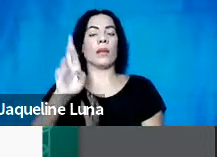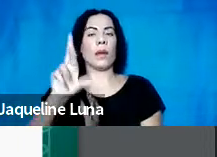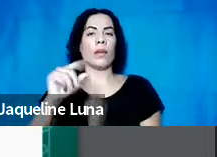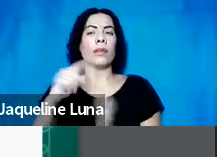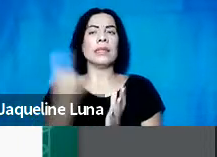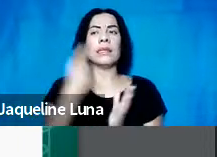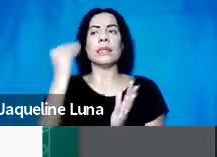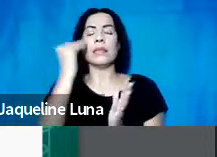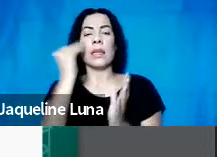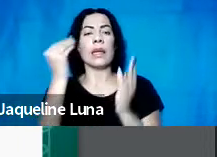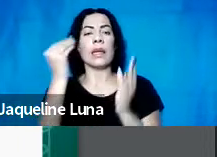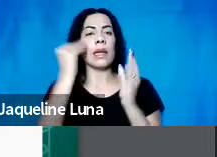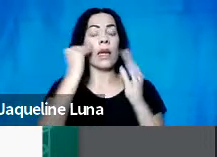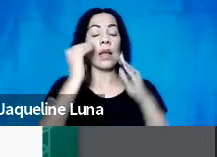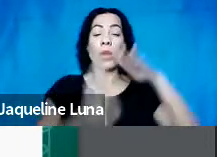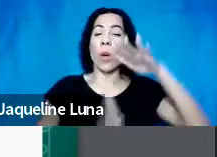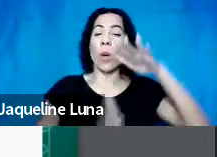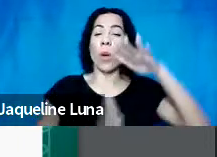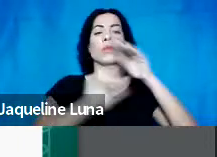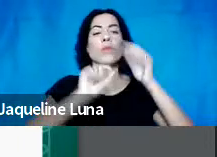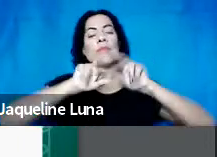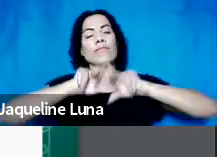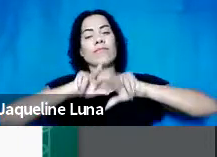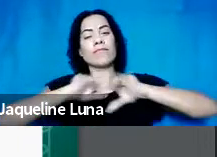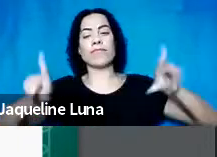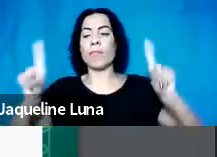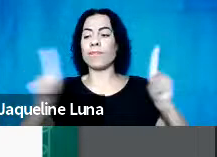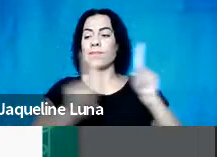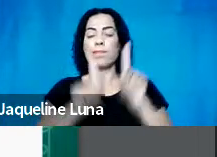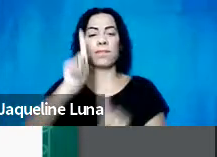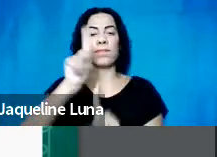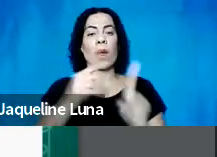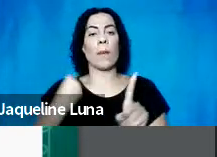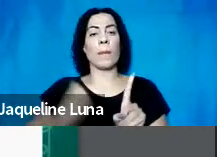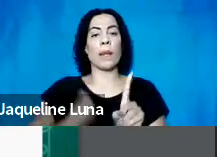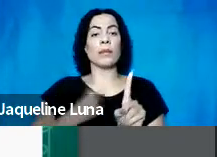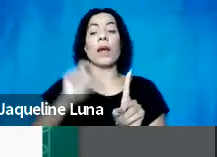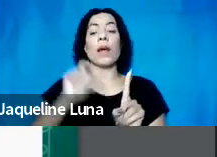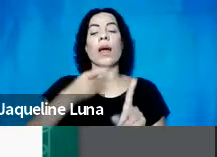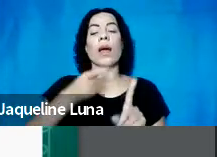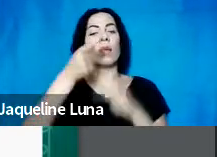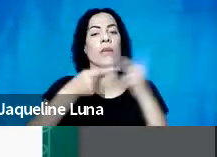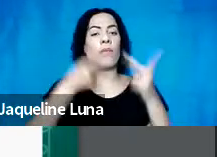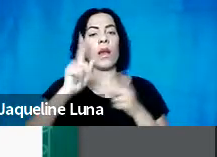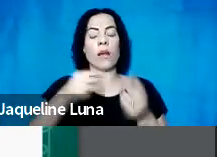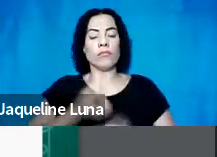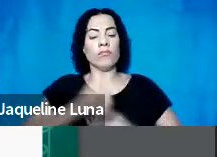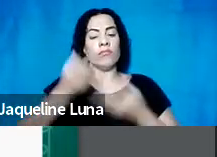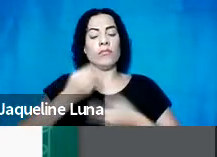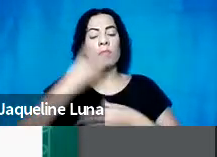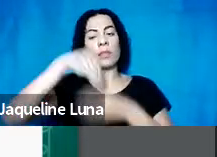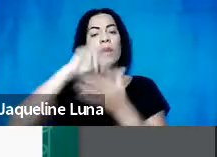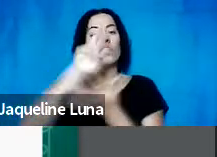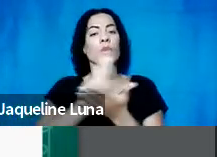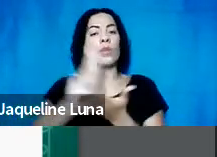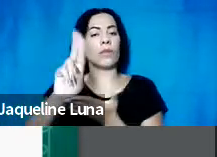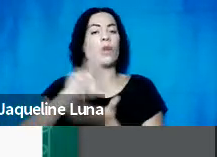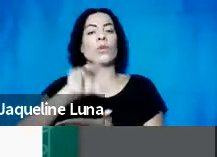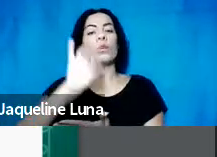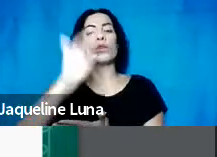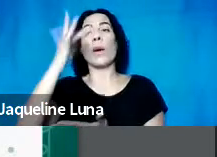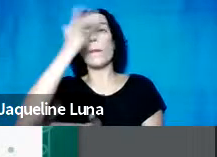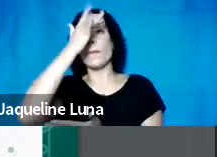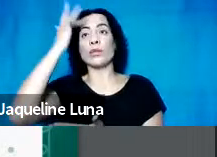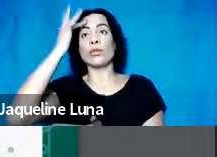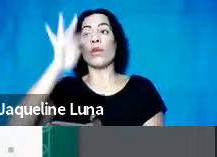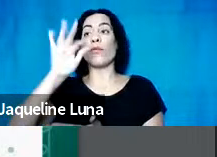máximo diversificar essa presença de quem está falando enquanto fonte, né, nessas universidades, não só as pessoas como fonte, como